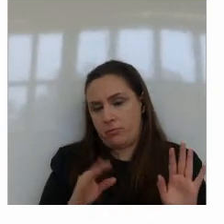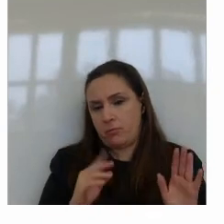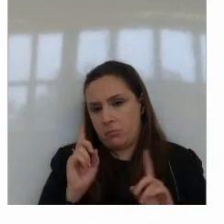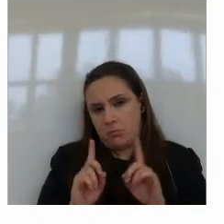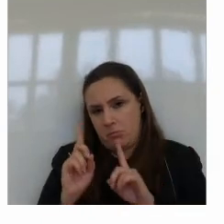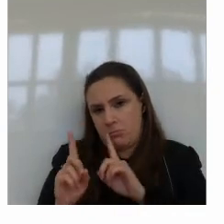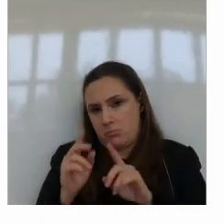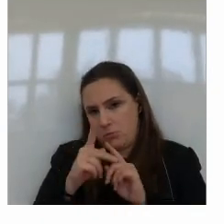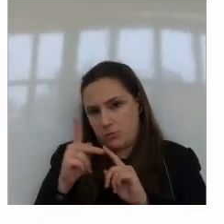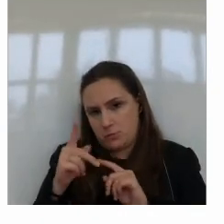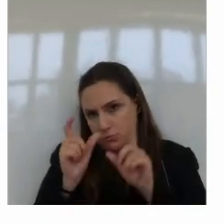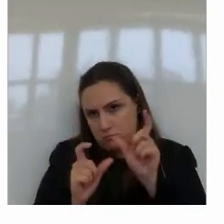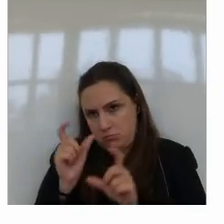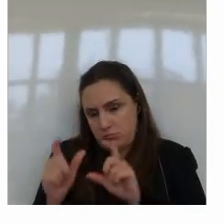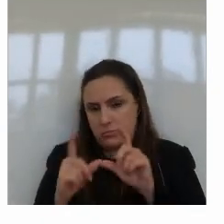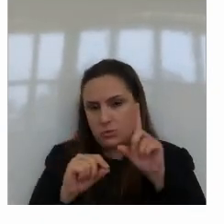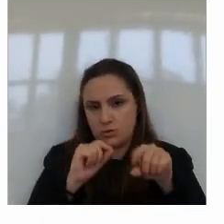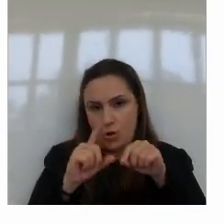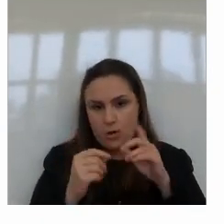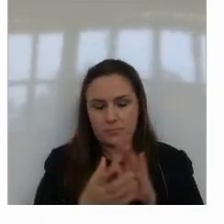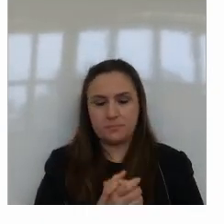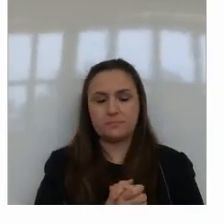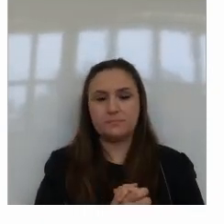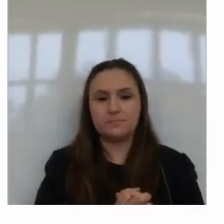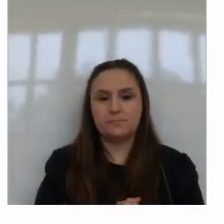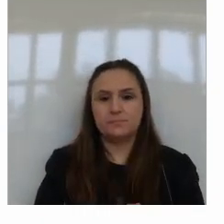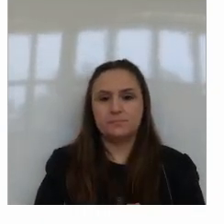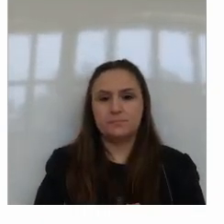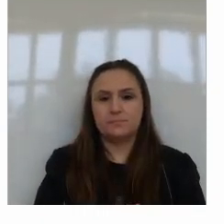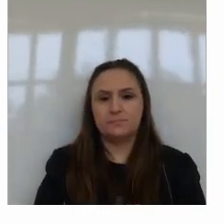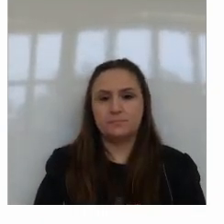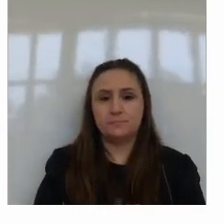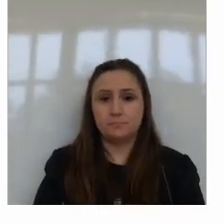tentativas. Enfim, daí vai de cada professor,